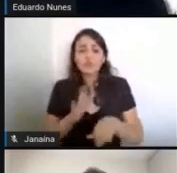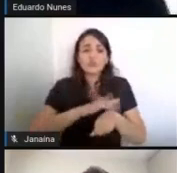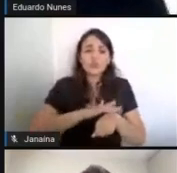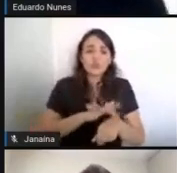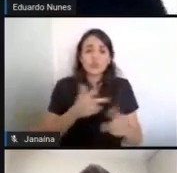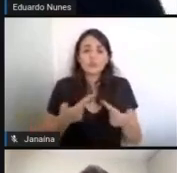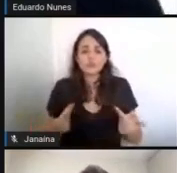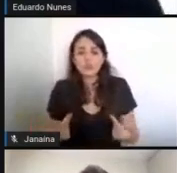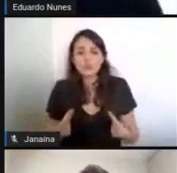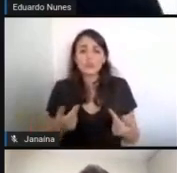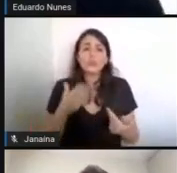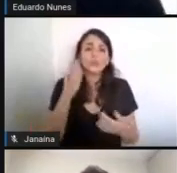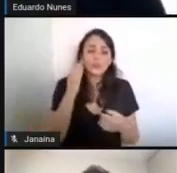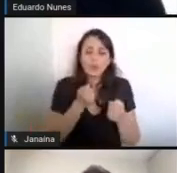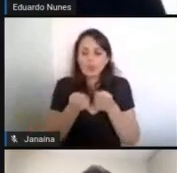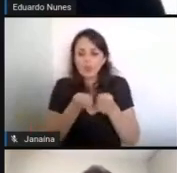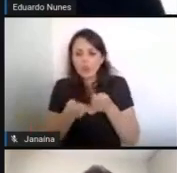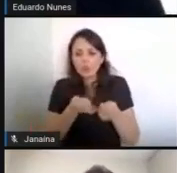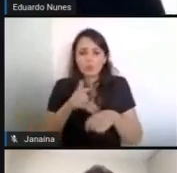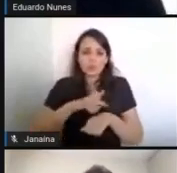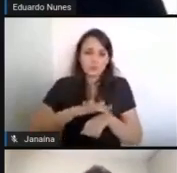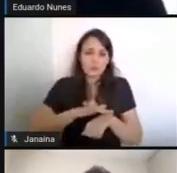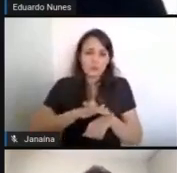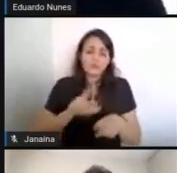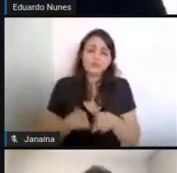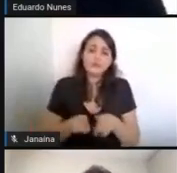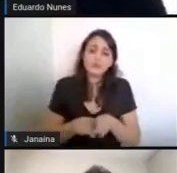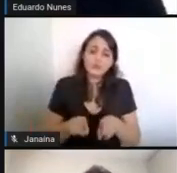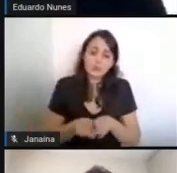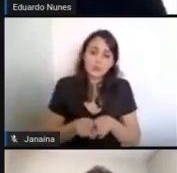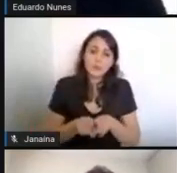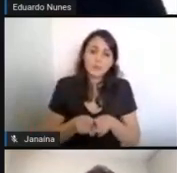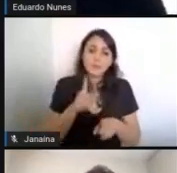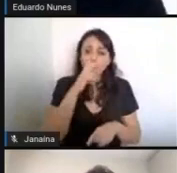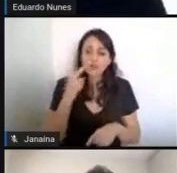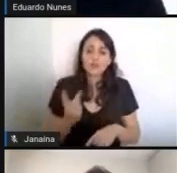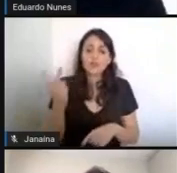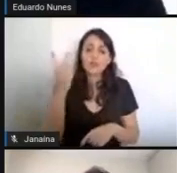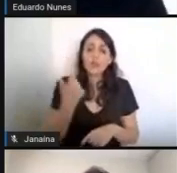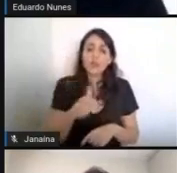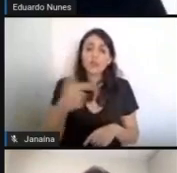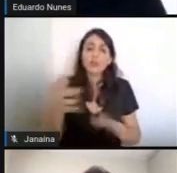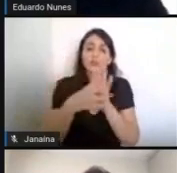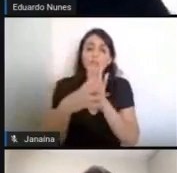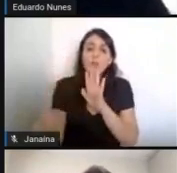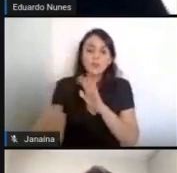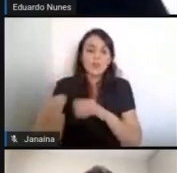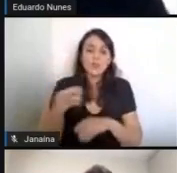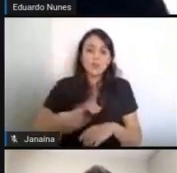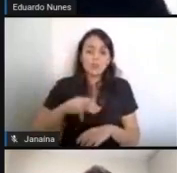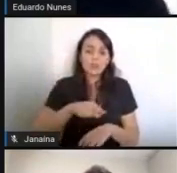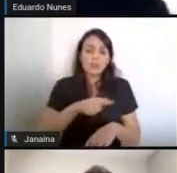desses casos e o controle da epidemia, e também valoriza outros modelos de atenção primária que não são a saúde da família, que é